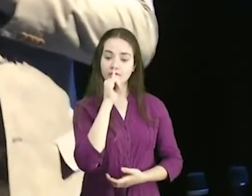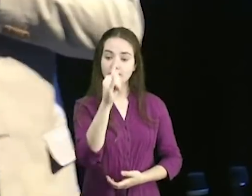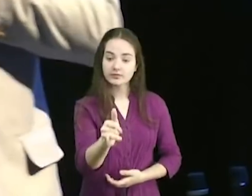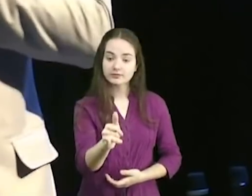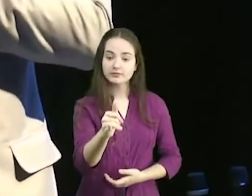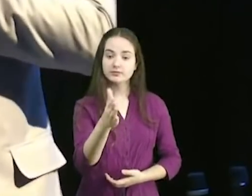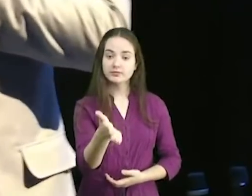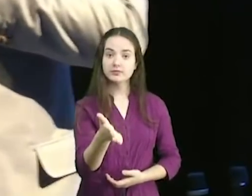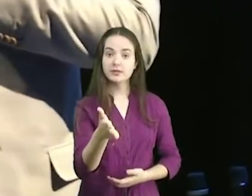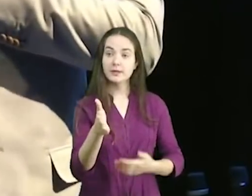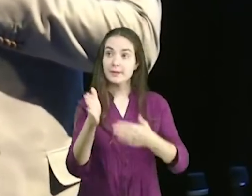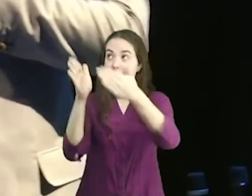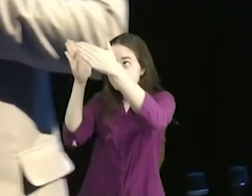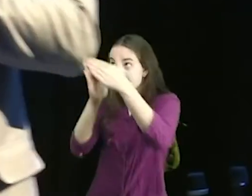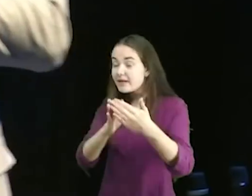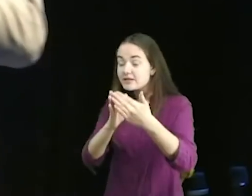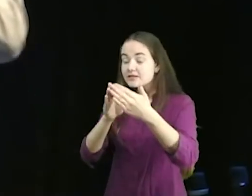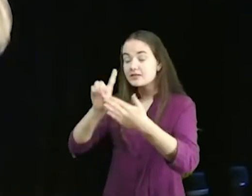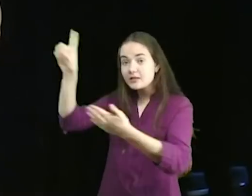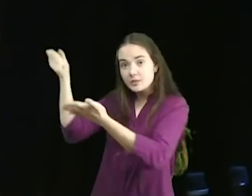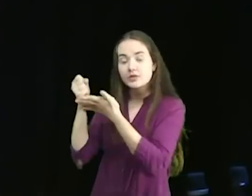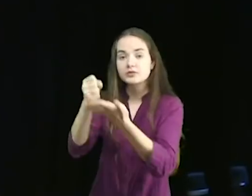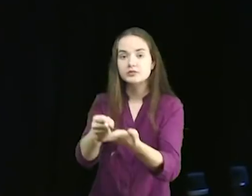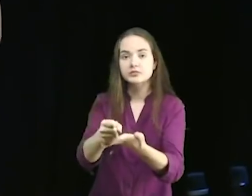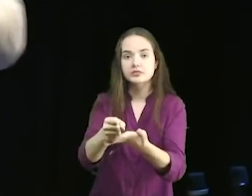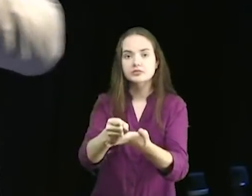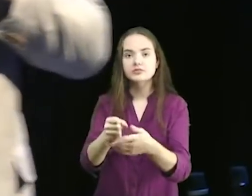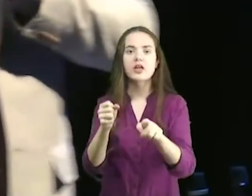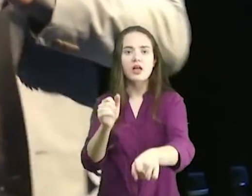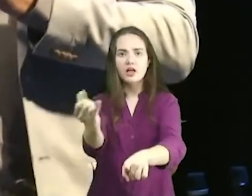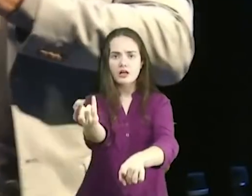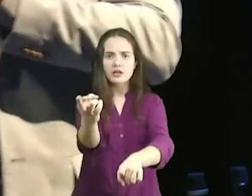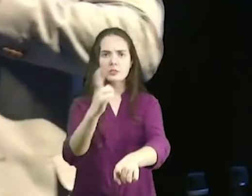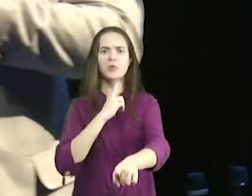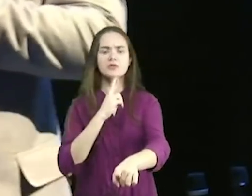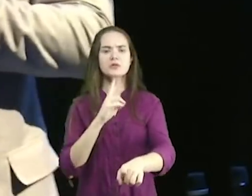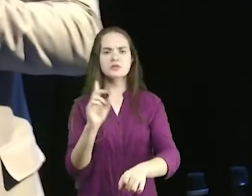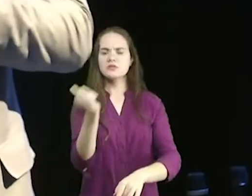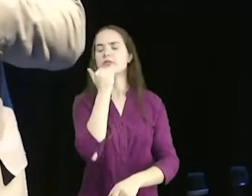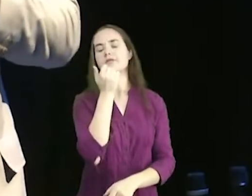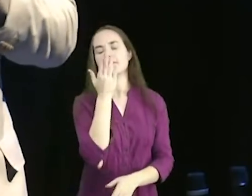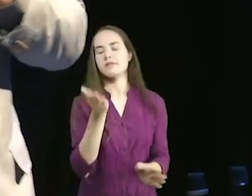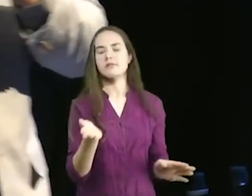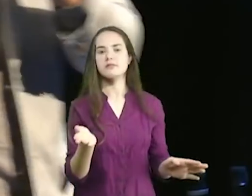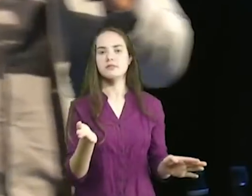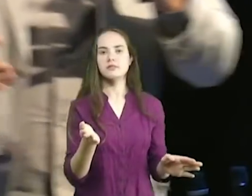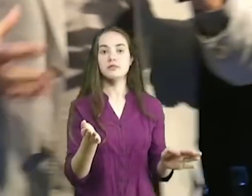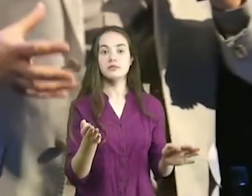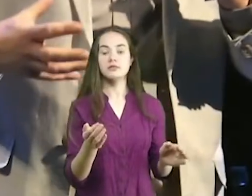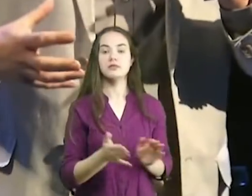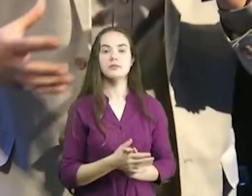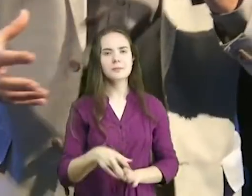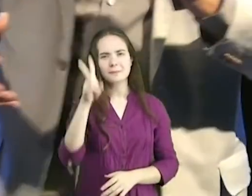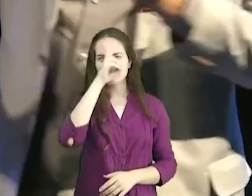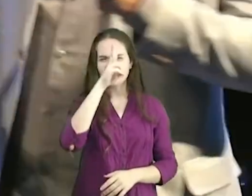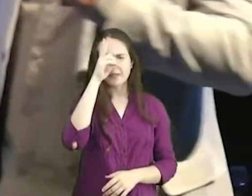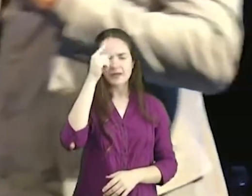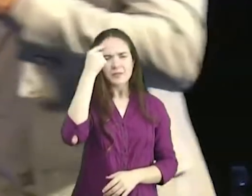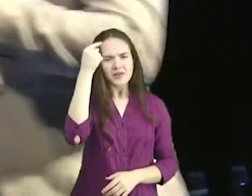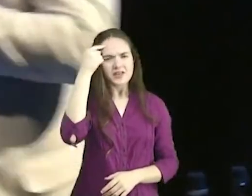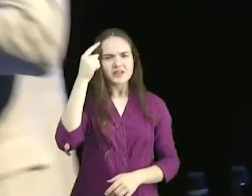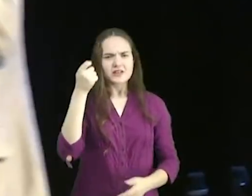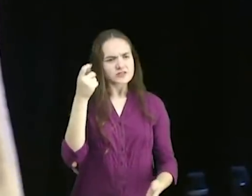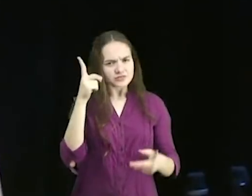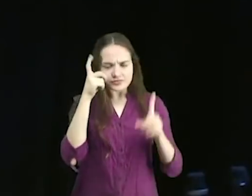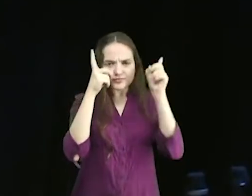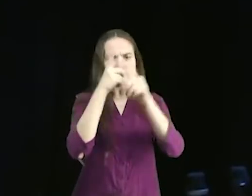assim: ó, peça socorro a Jesus. Ela: não vai adiantar. Ora comigo. Gente, pensa um processo de libertação